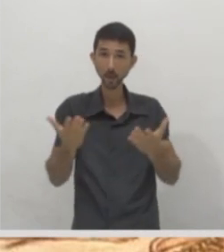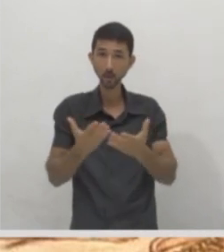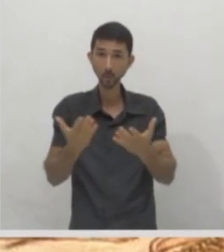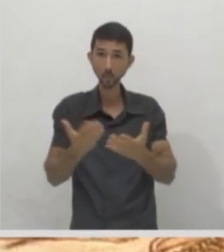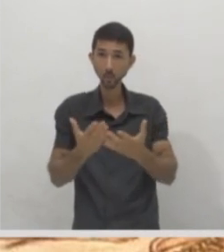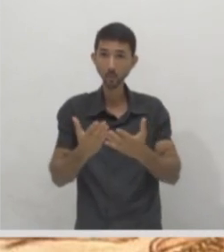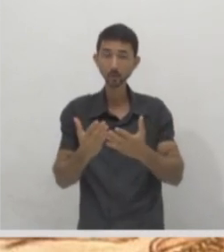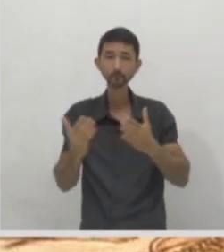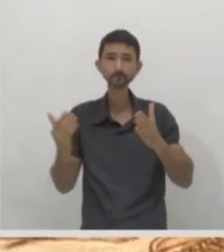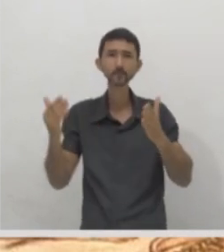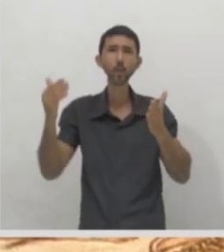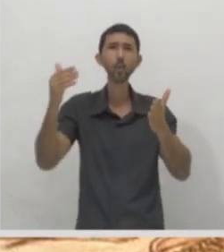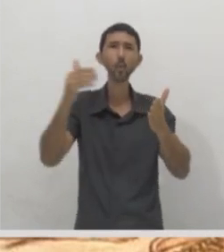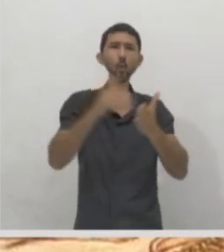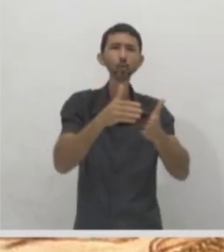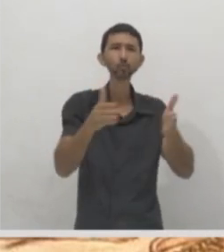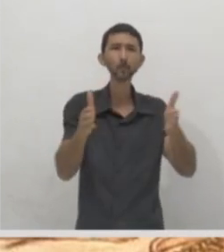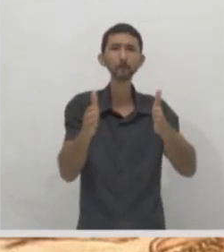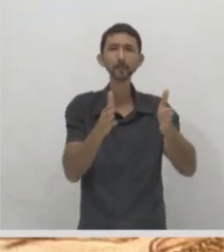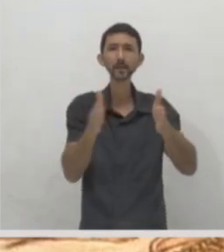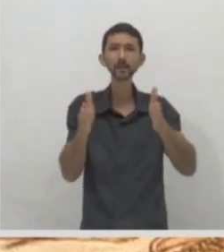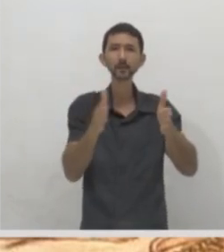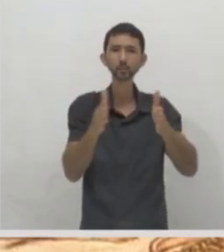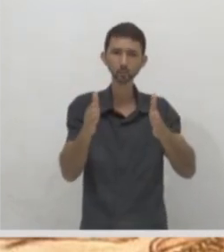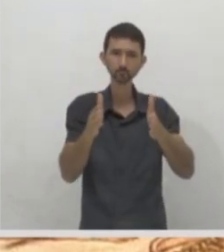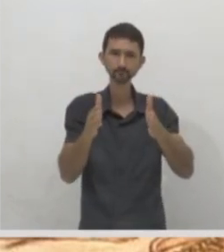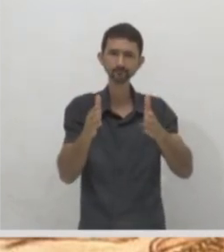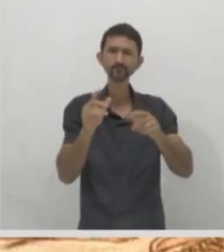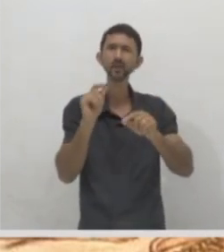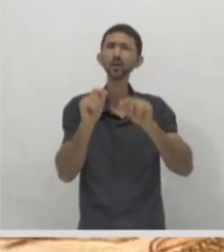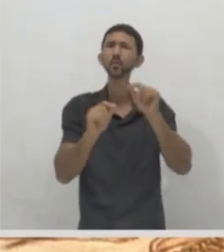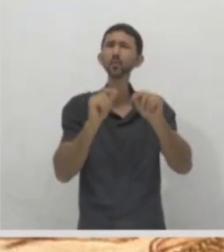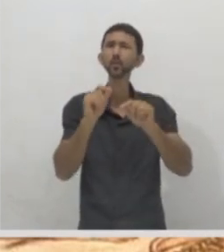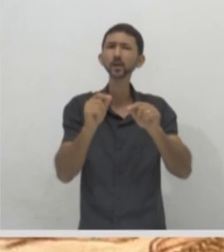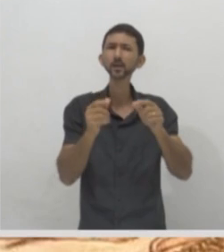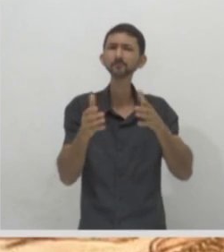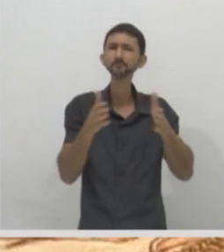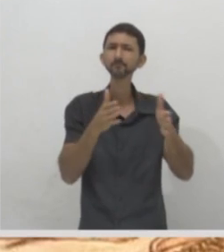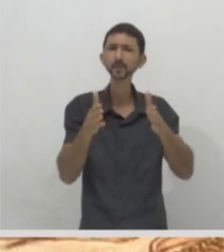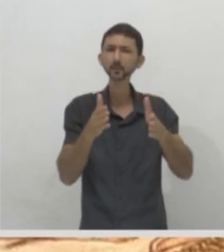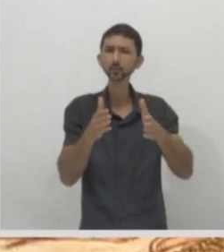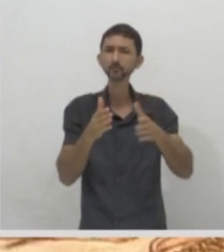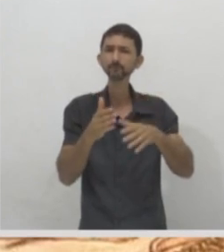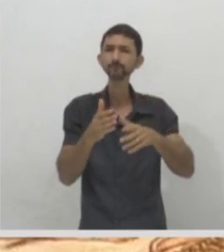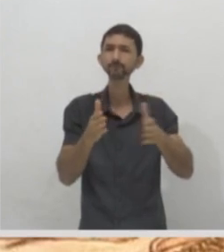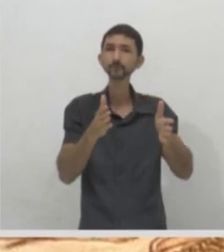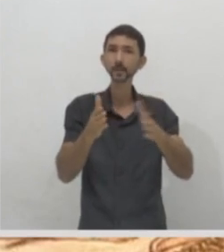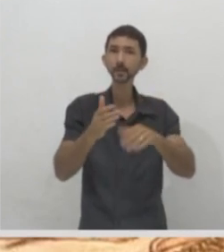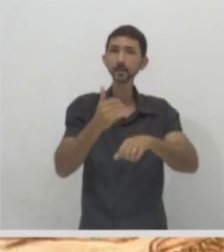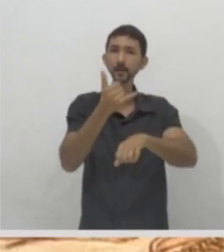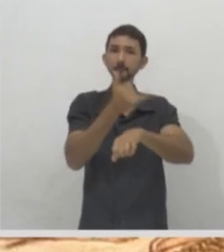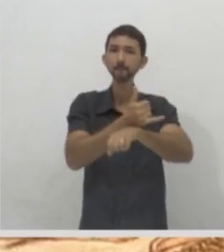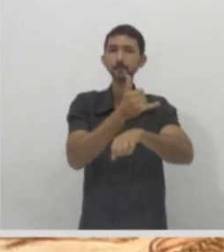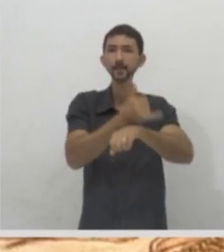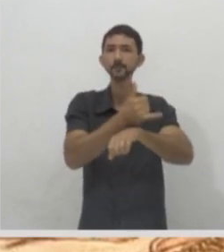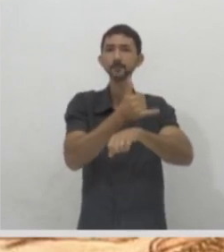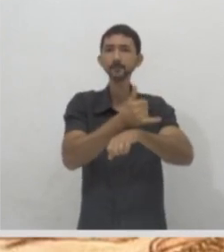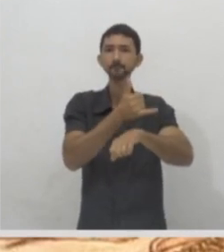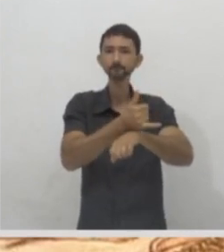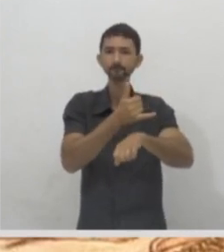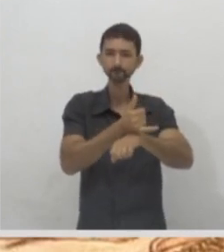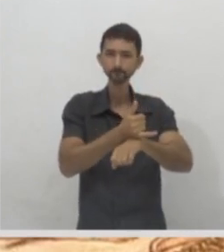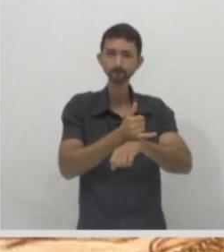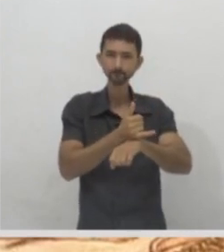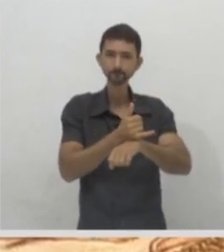no último período do que chama de pré-história, que é chamado de Idade dos Metais, né? O último período